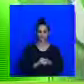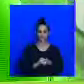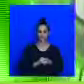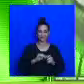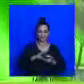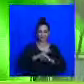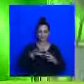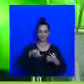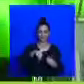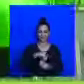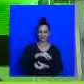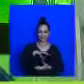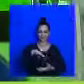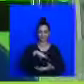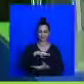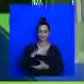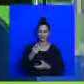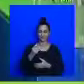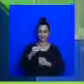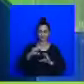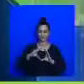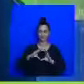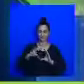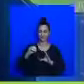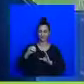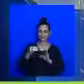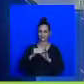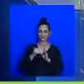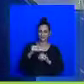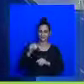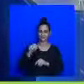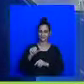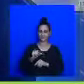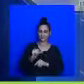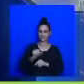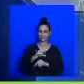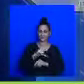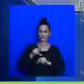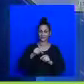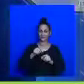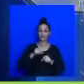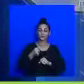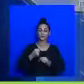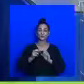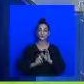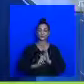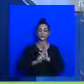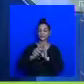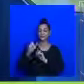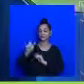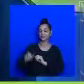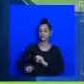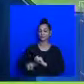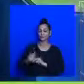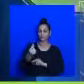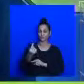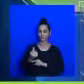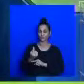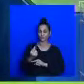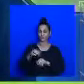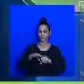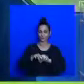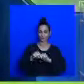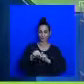Glow boca carregado embaralhando 10 bolas numeradas de 0 a 9 sorteio do número correspondente a coluna número um